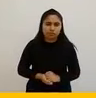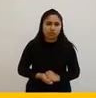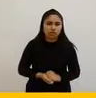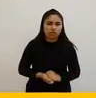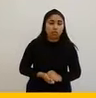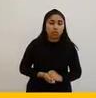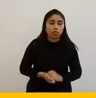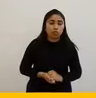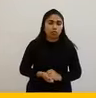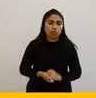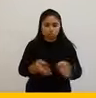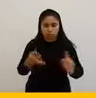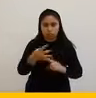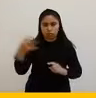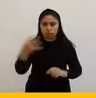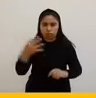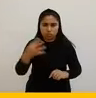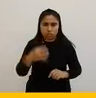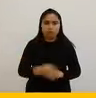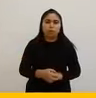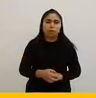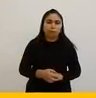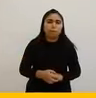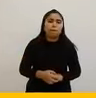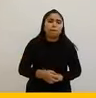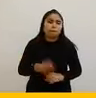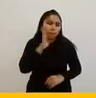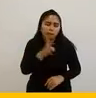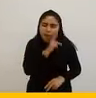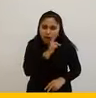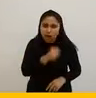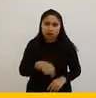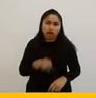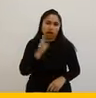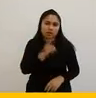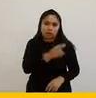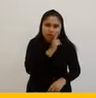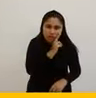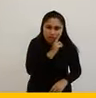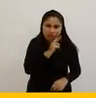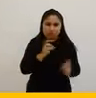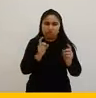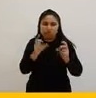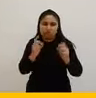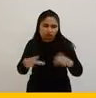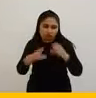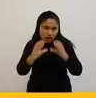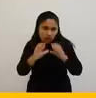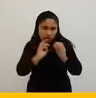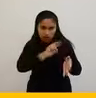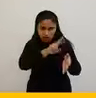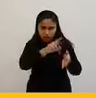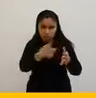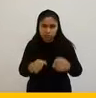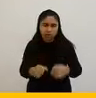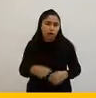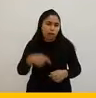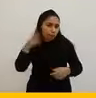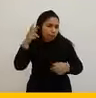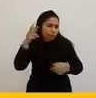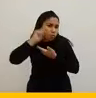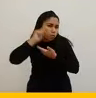Regramento número 4. Bares, restaurantes, lanchonetes e similares,